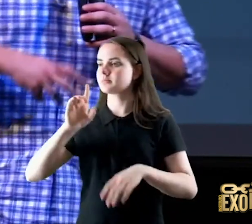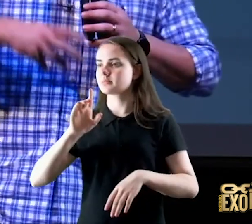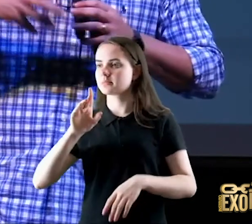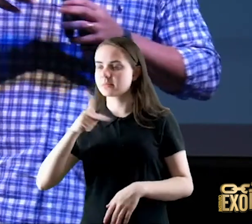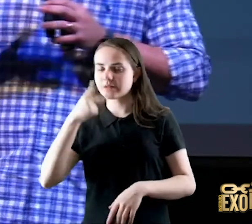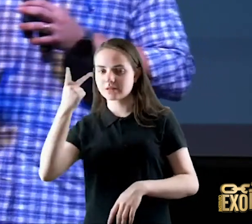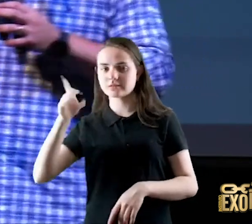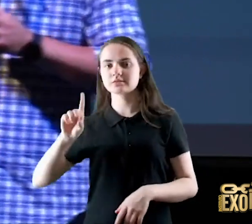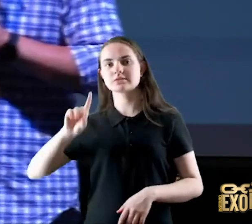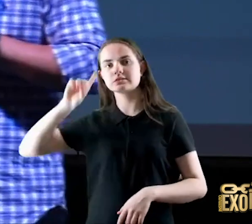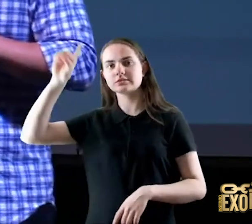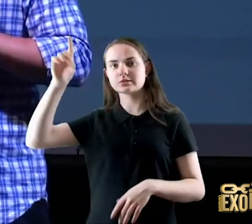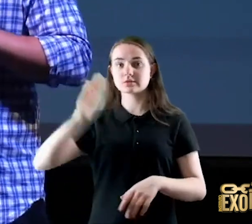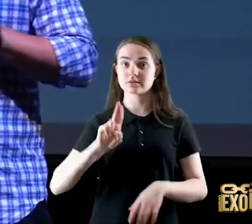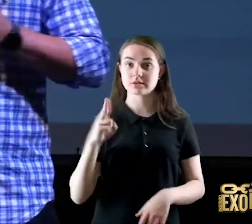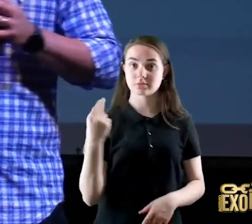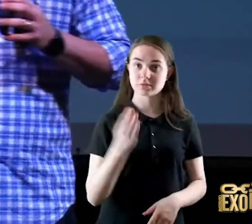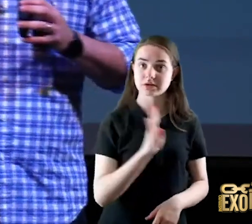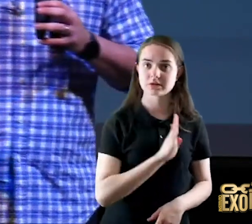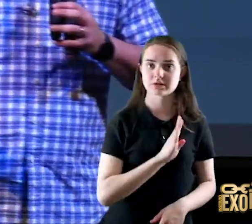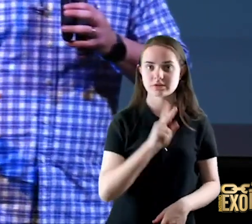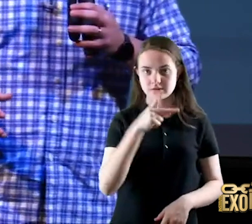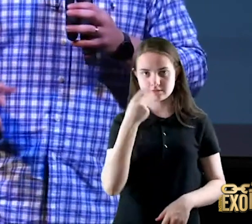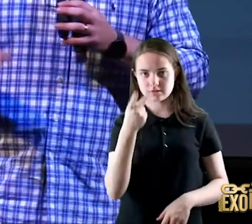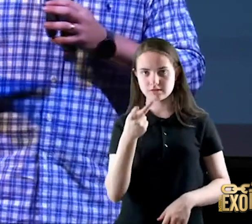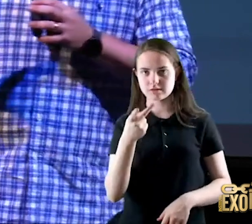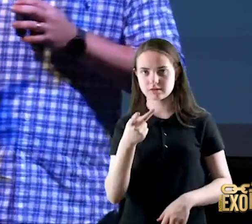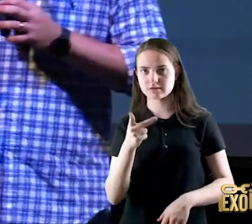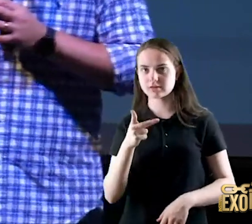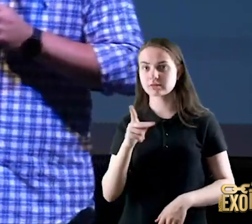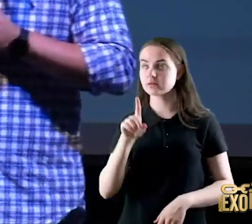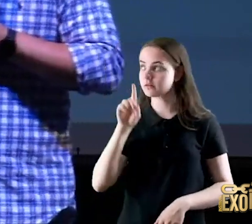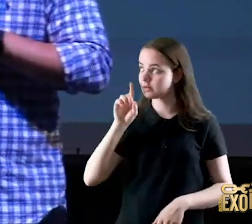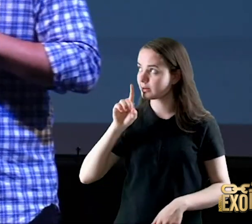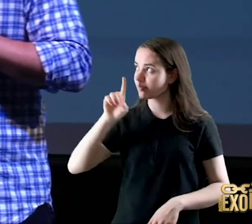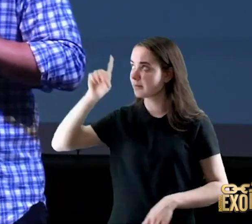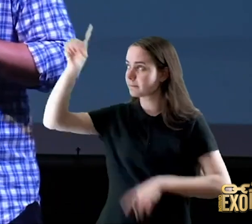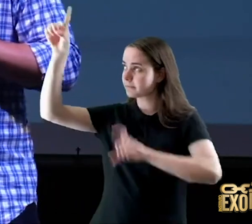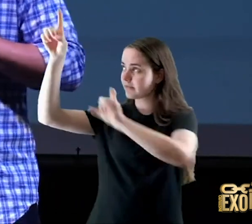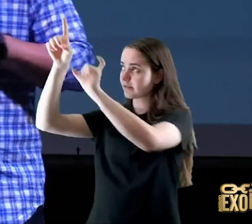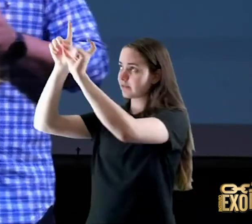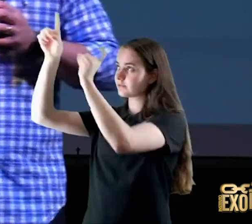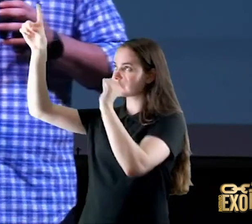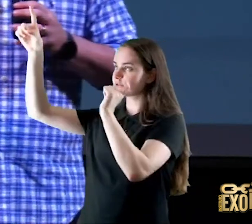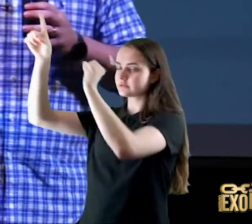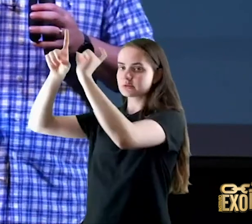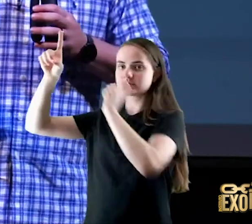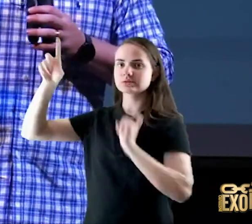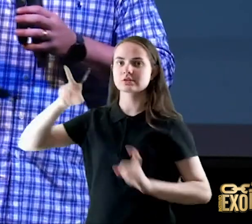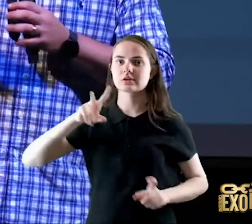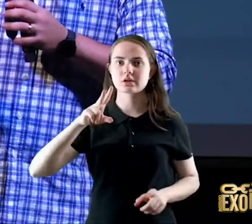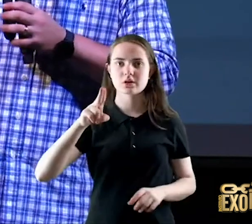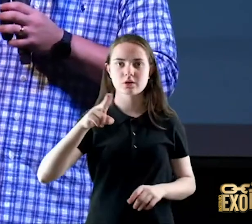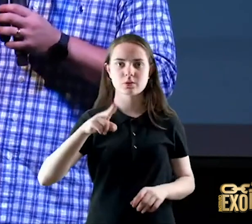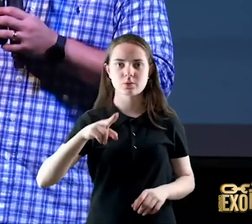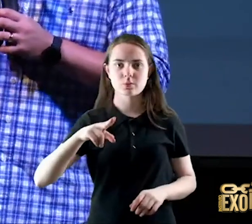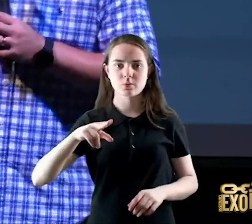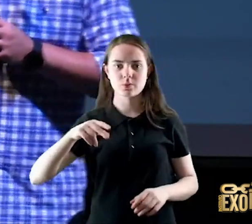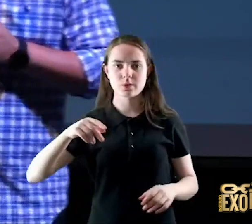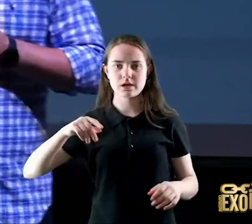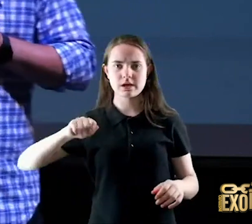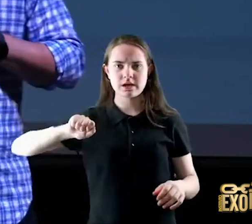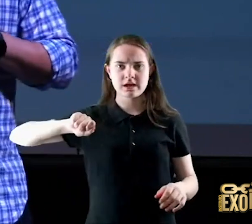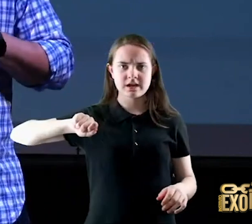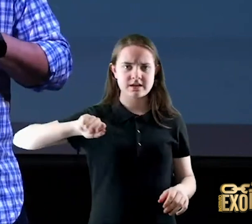sobre a palavra de Deus quando o hebreus fala sobre a palavra de Deus diz a palavra de Deus é uma lâmina de dois gumes é uma